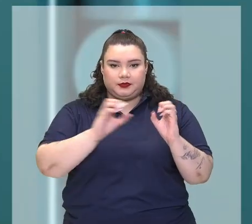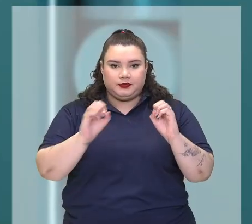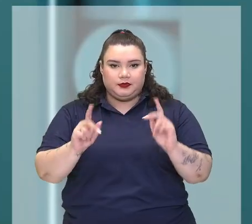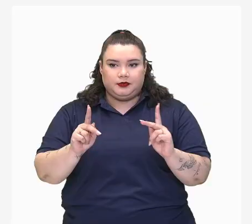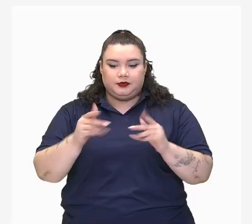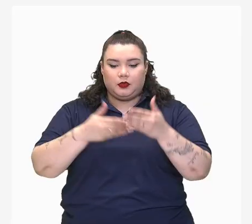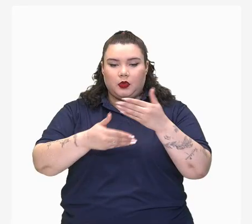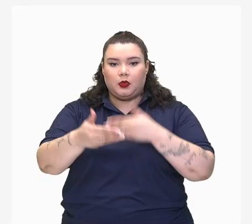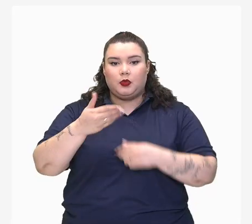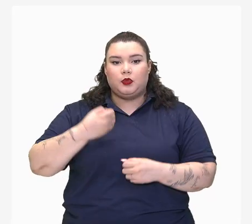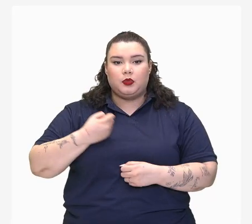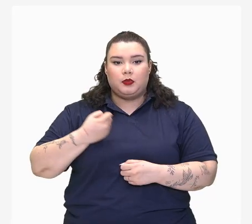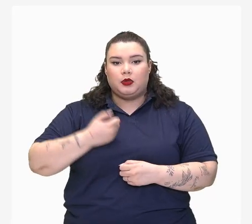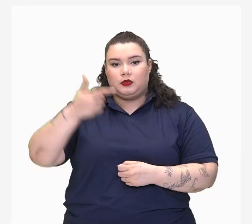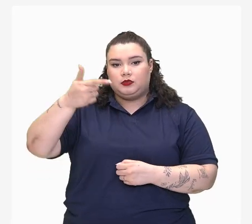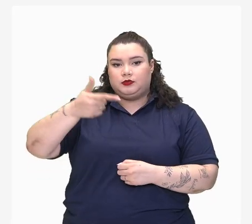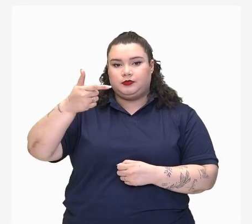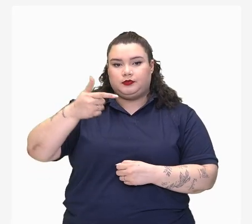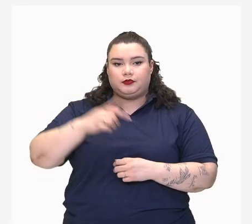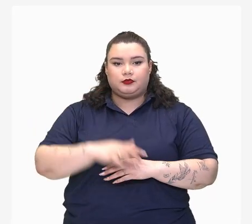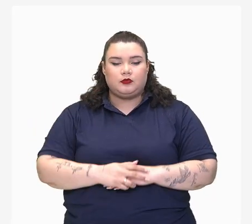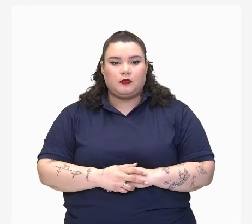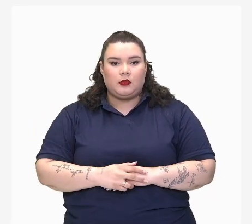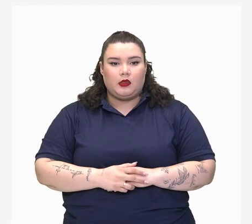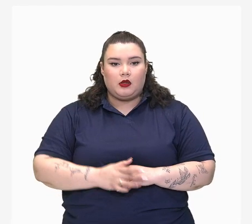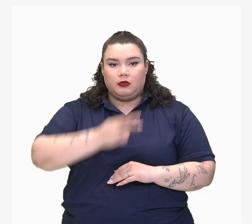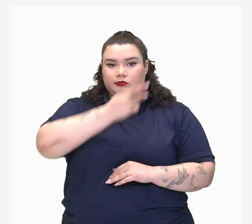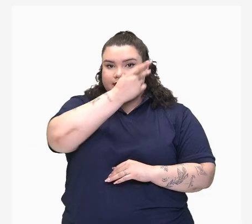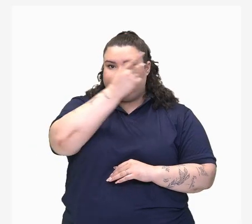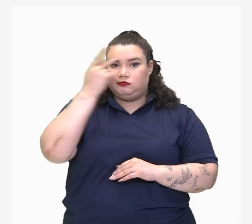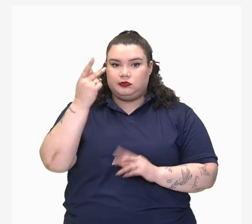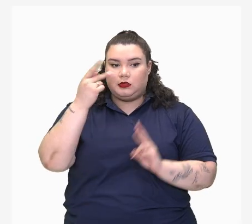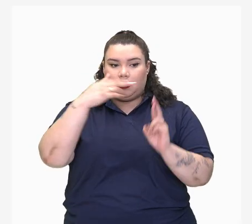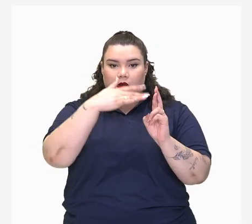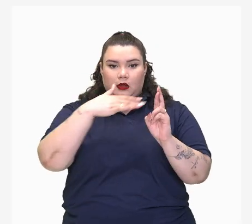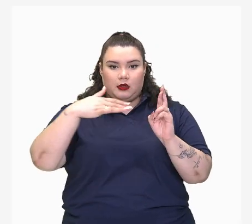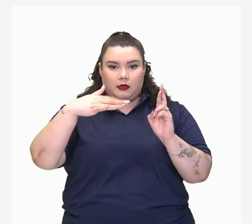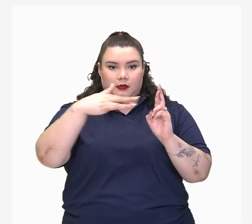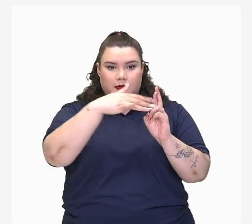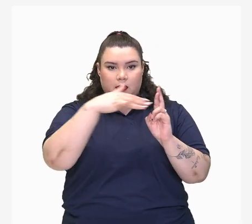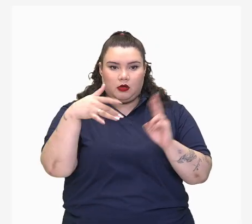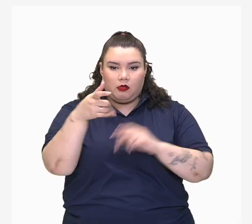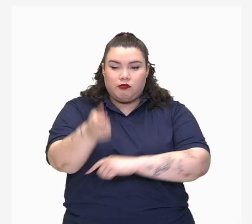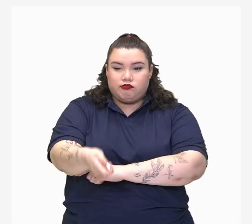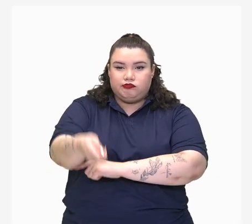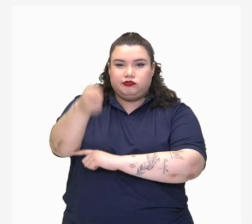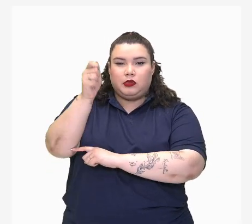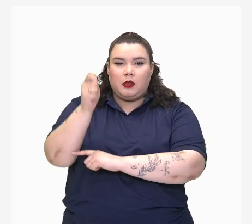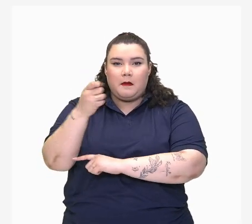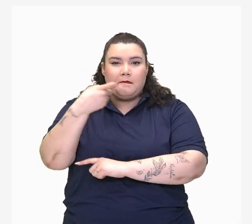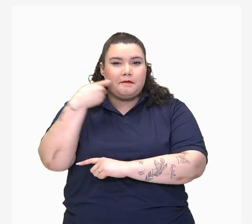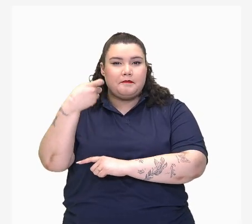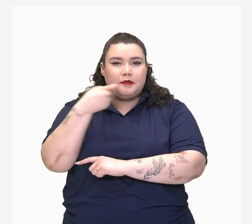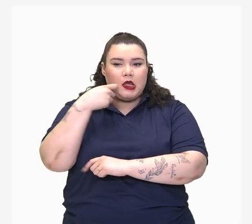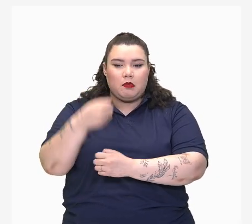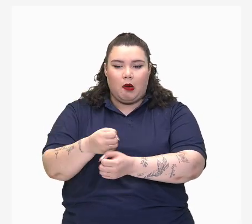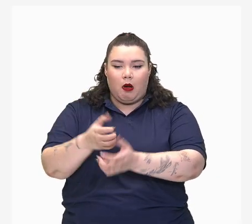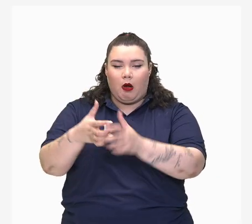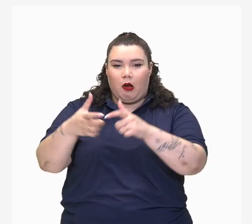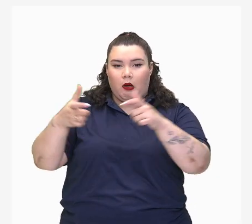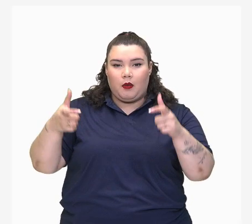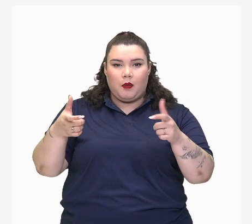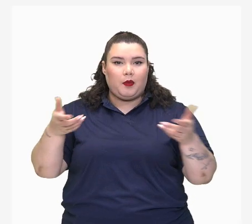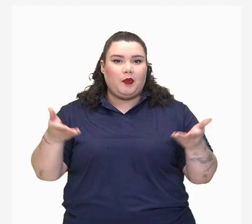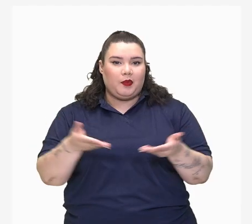o número 2. Os ribeirinhos pescaram muitos peixes